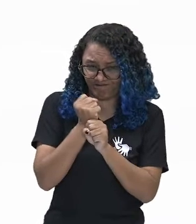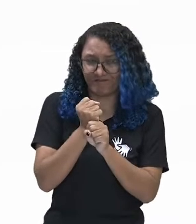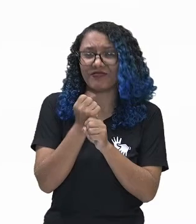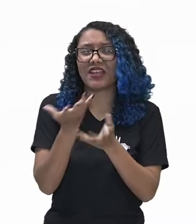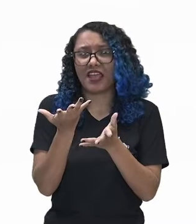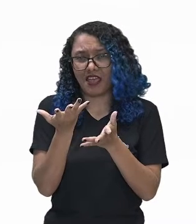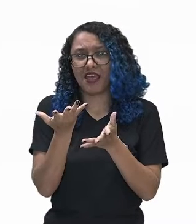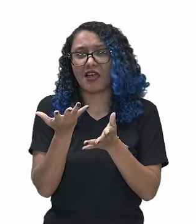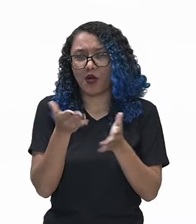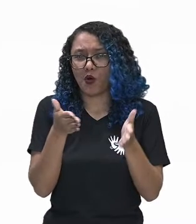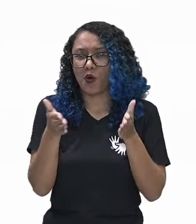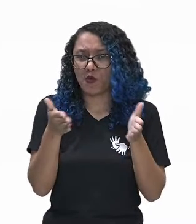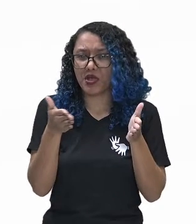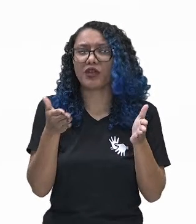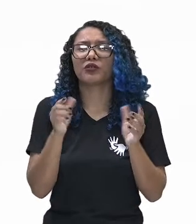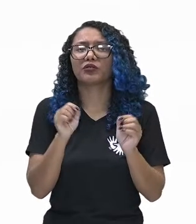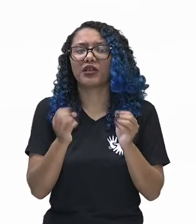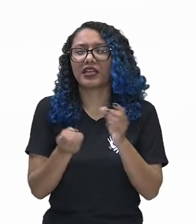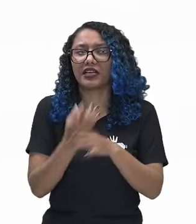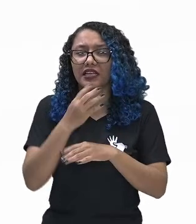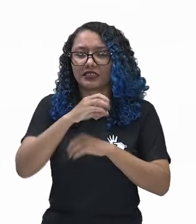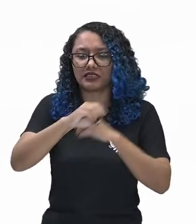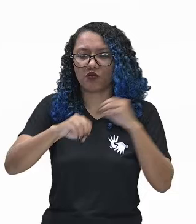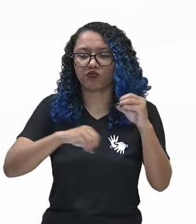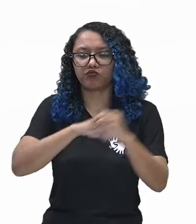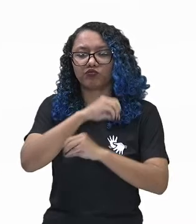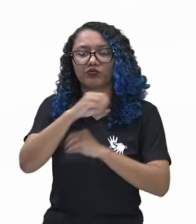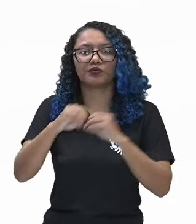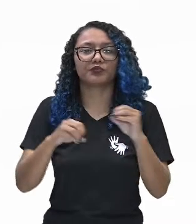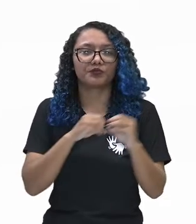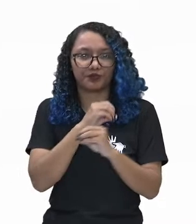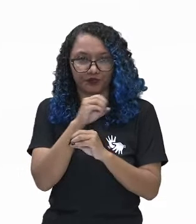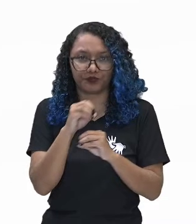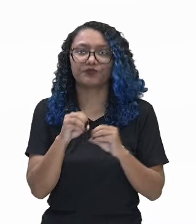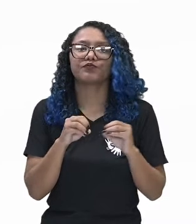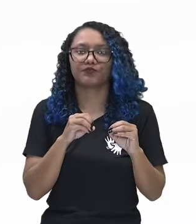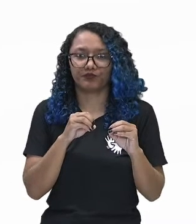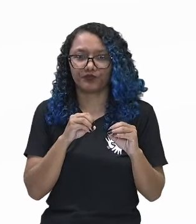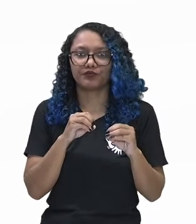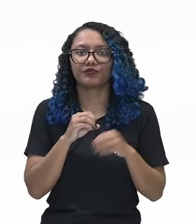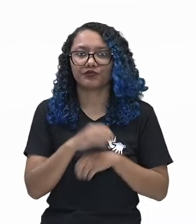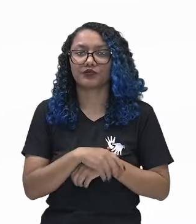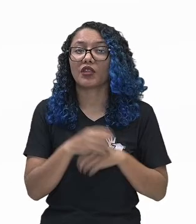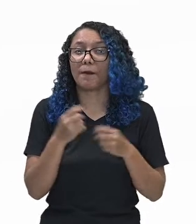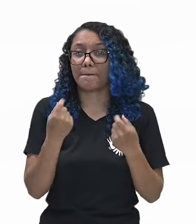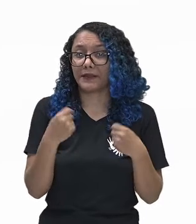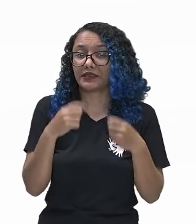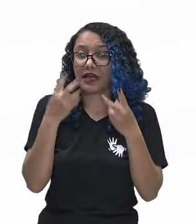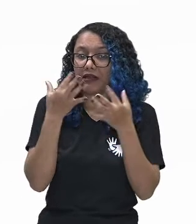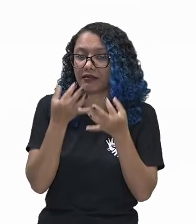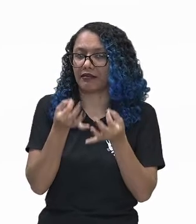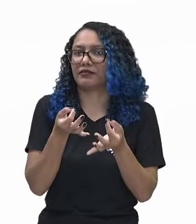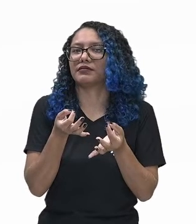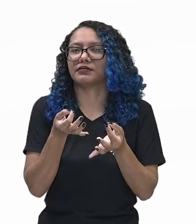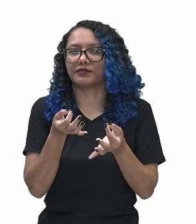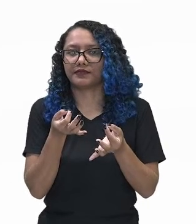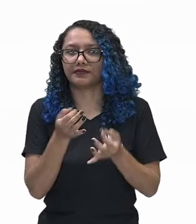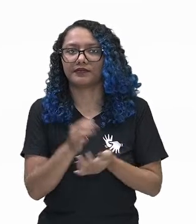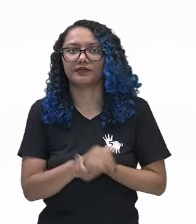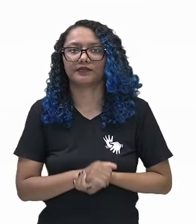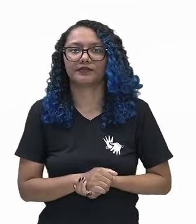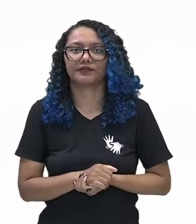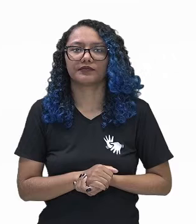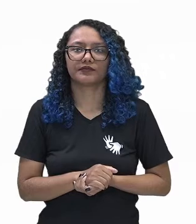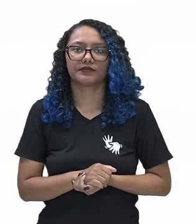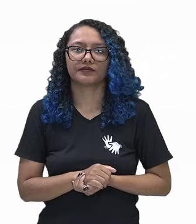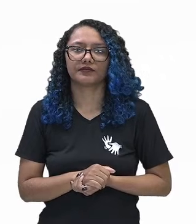formação do sistema solar, tá bom, gente? Então, a gente precisa observar isso. Então, nessa escala de tempo aqui,